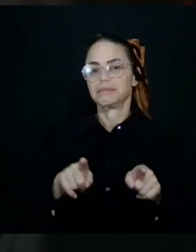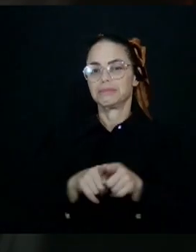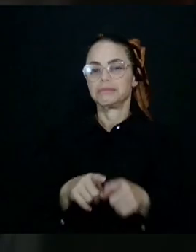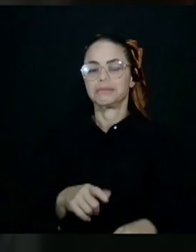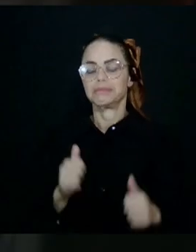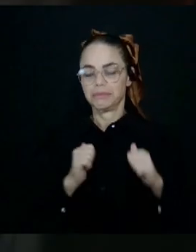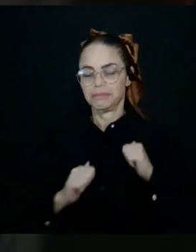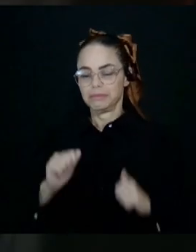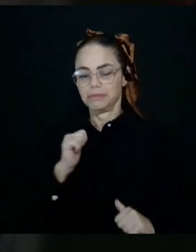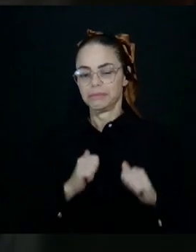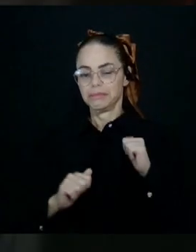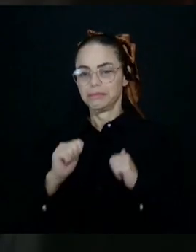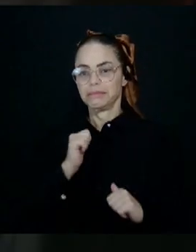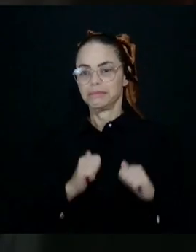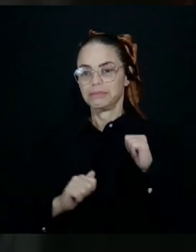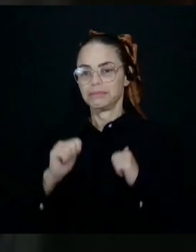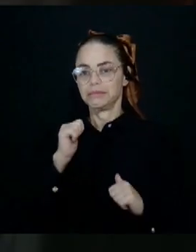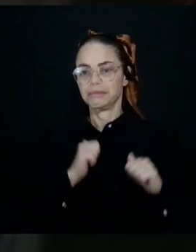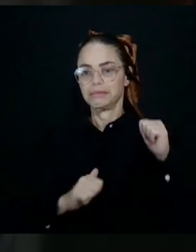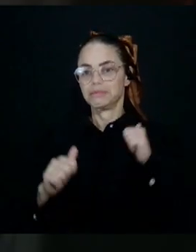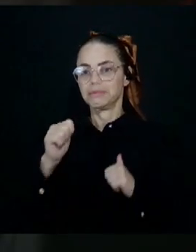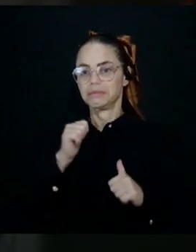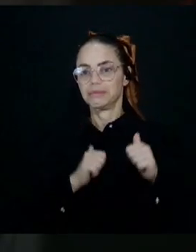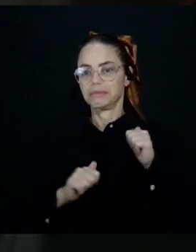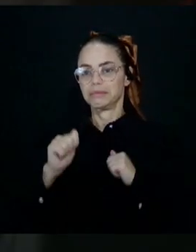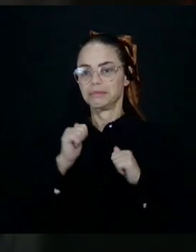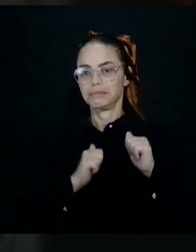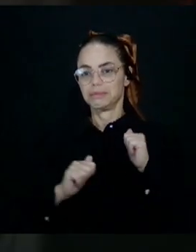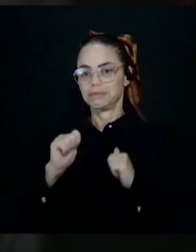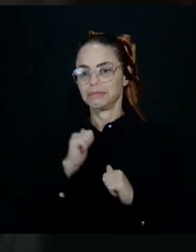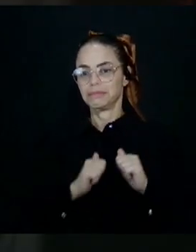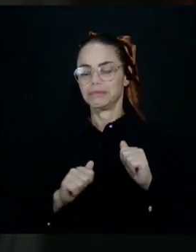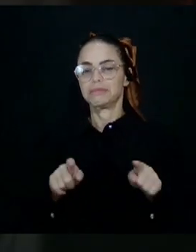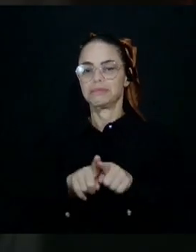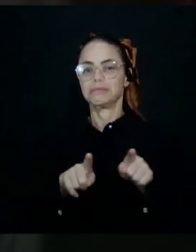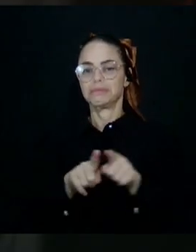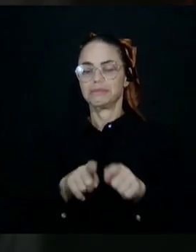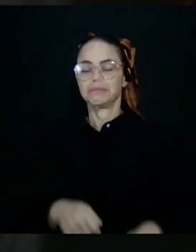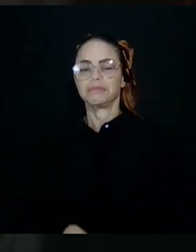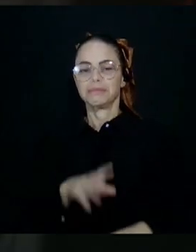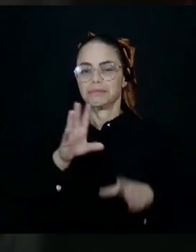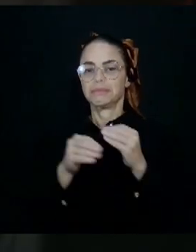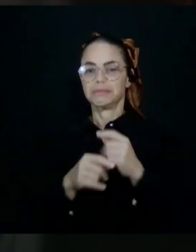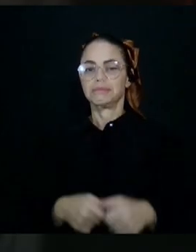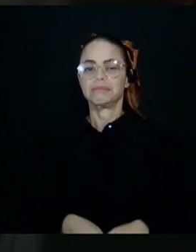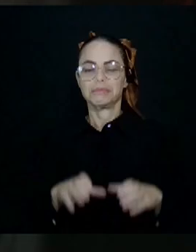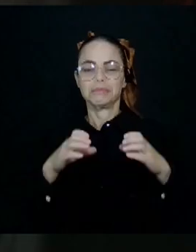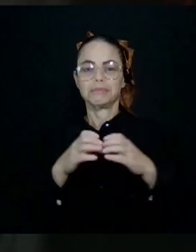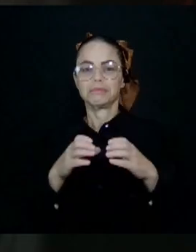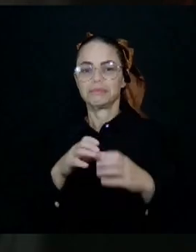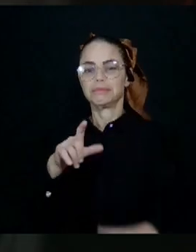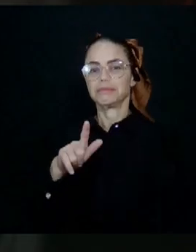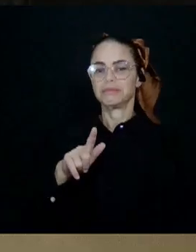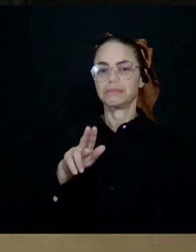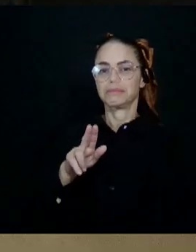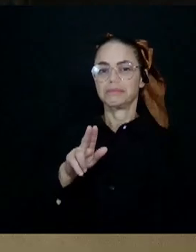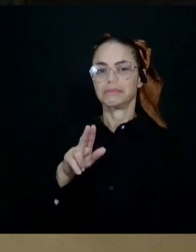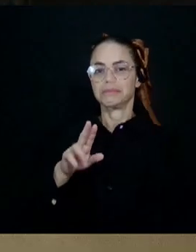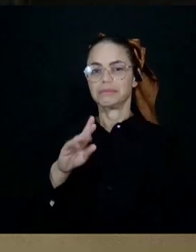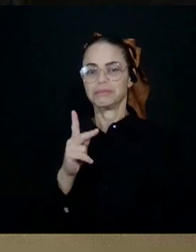ele fala com a gente sobre esses rótulos femininos também. Vai completar o nosso time? O Lute Cristóforo. Seja